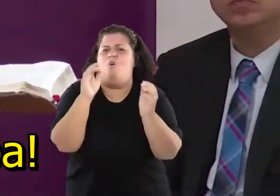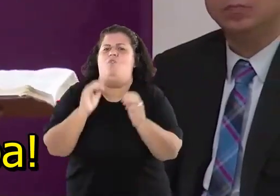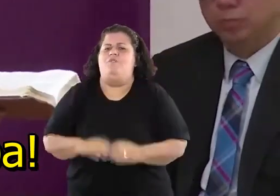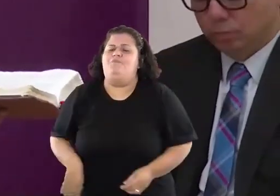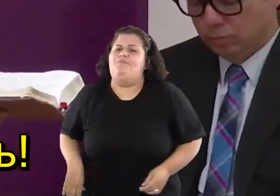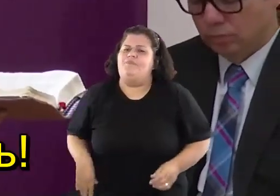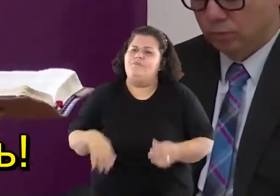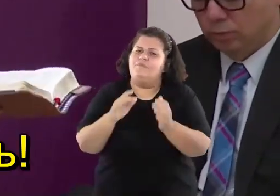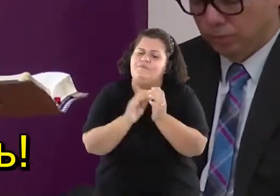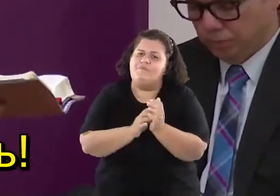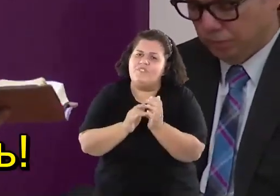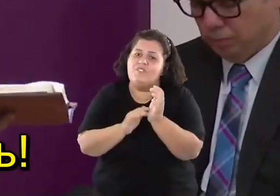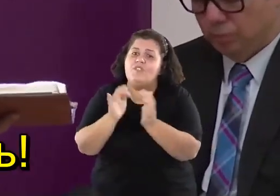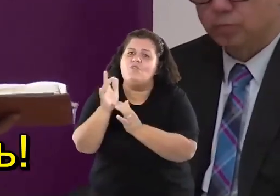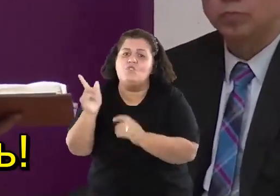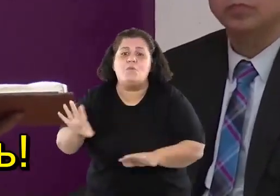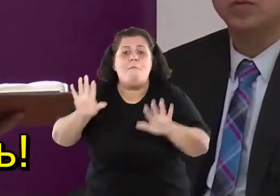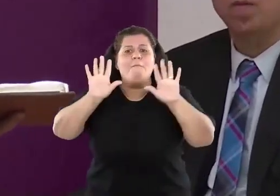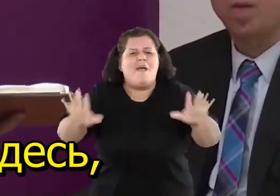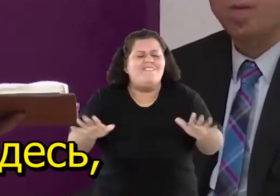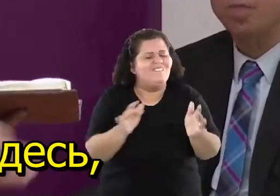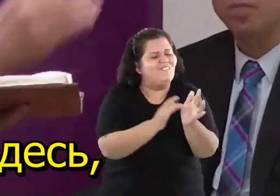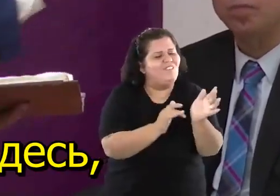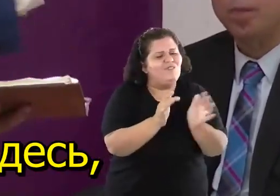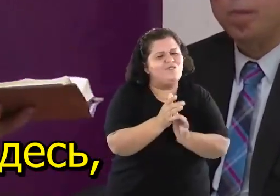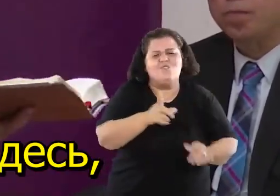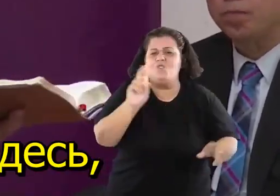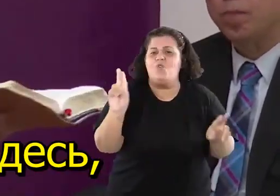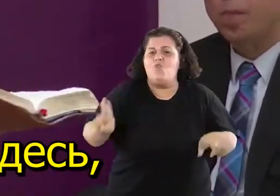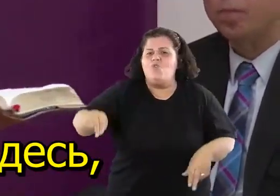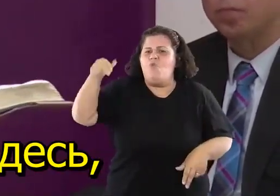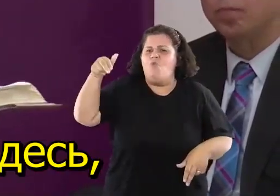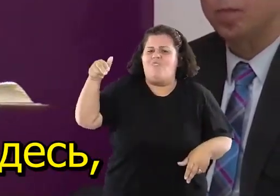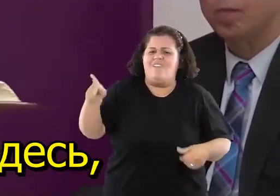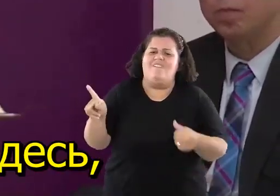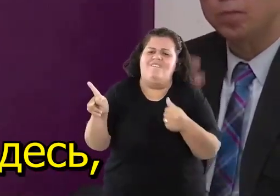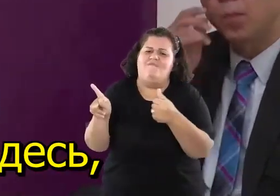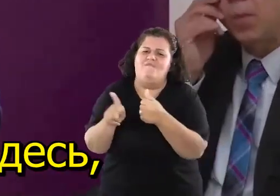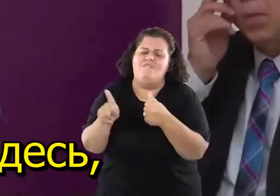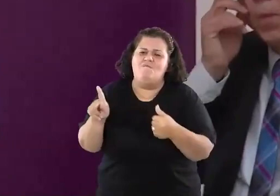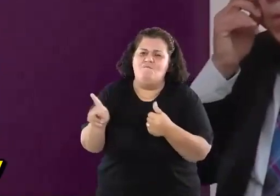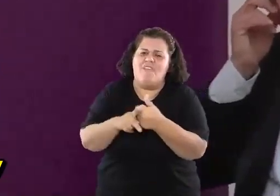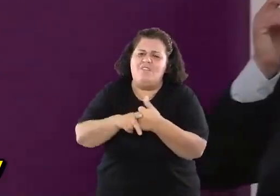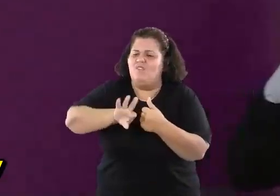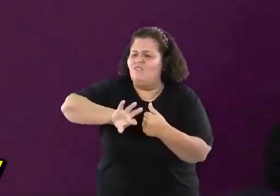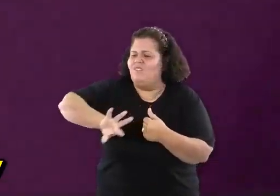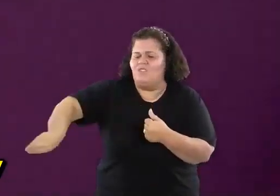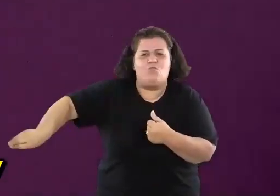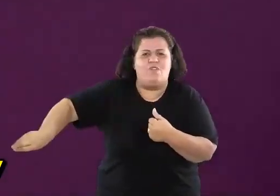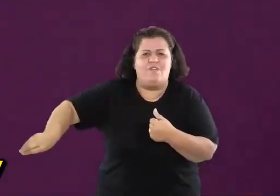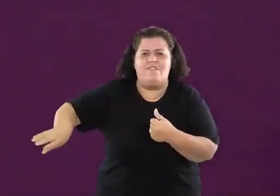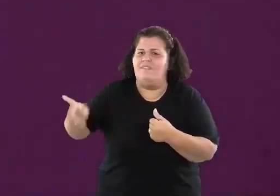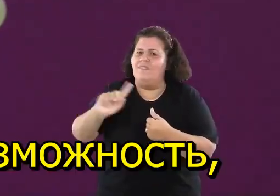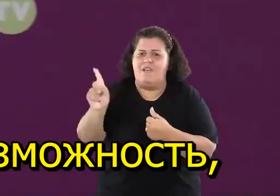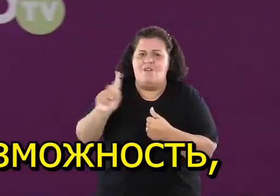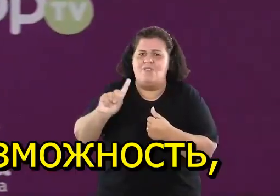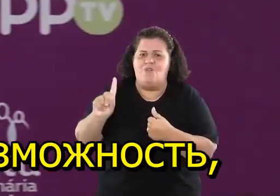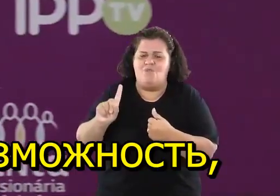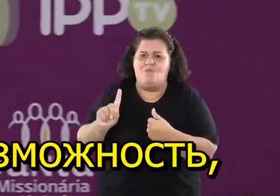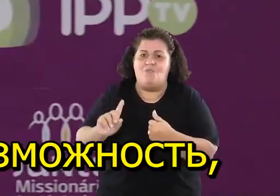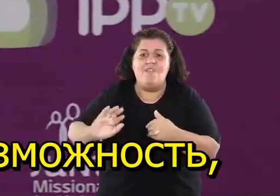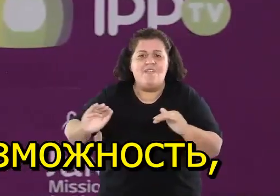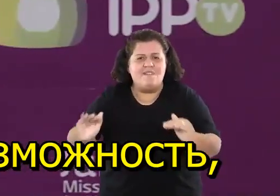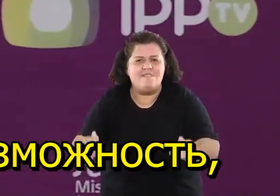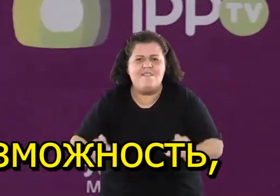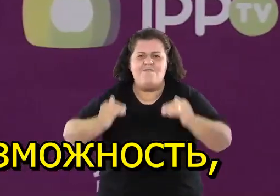de Pedro. Bendito seja Deus, porque hoje o Senhor Jesus está aqui também, para levantar o caído, para dar uma